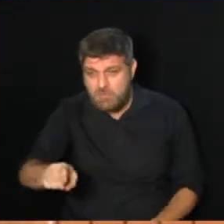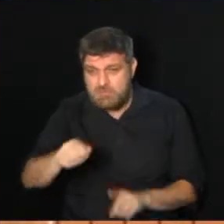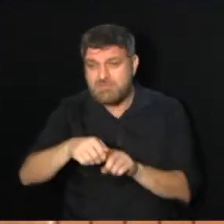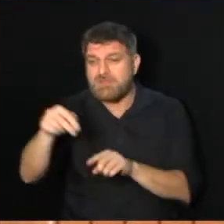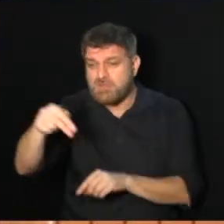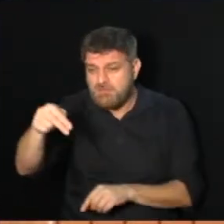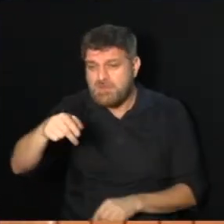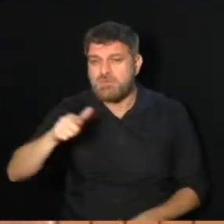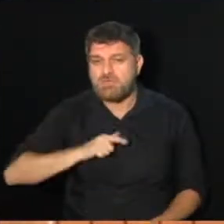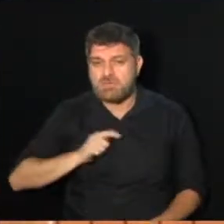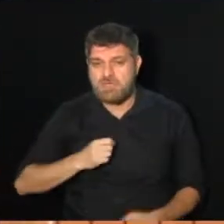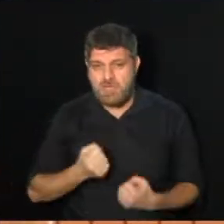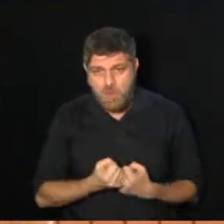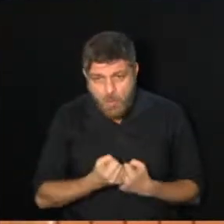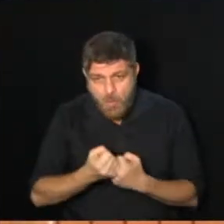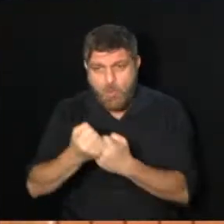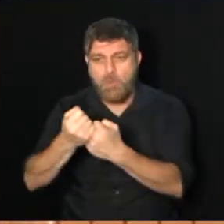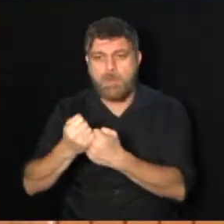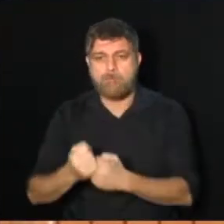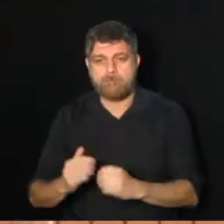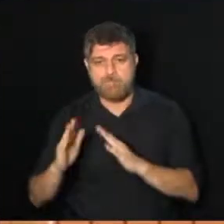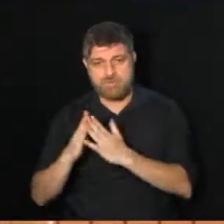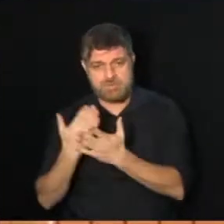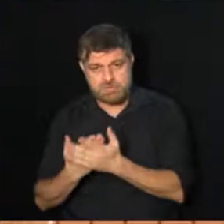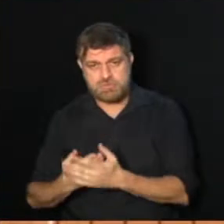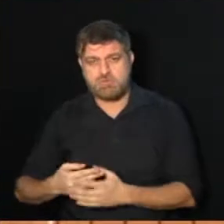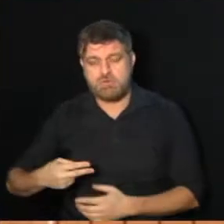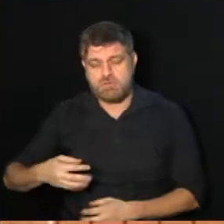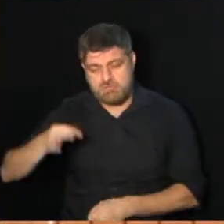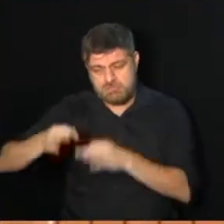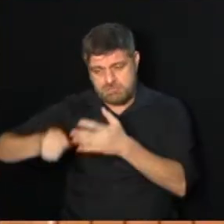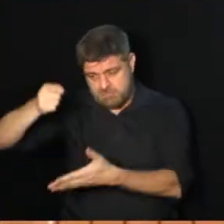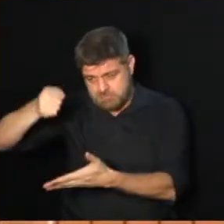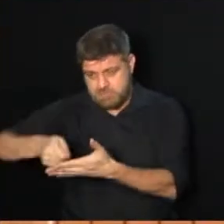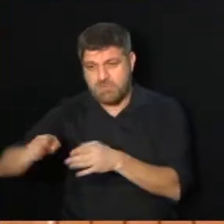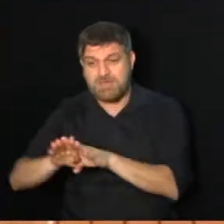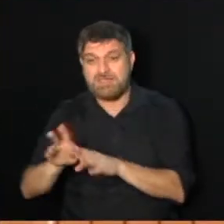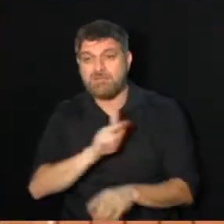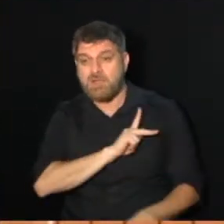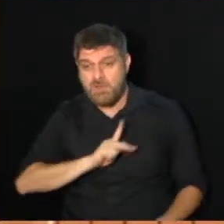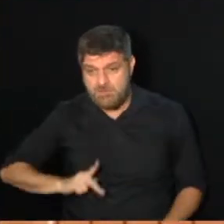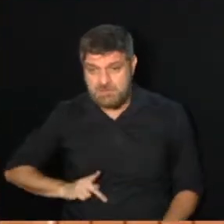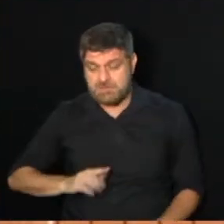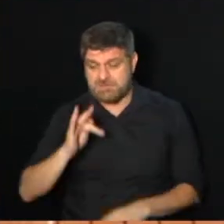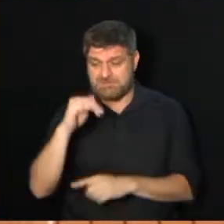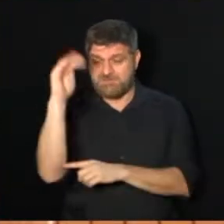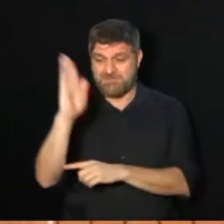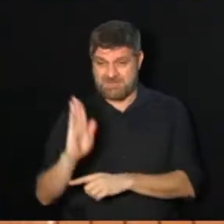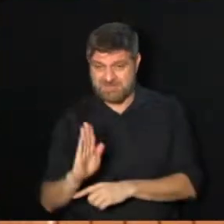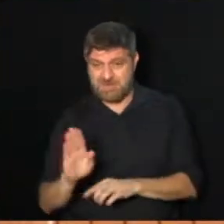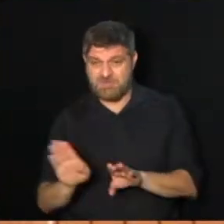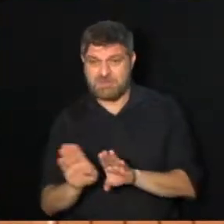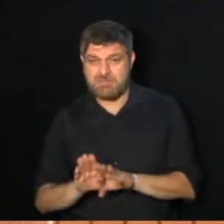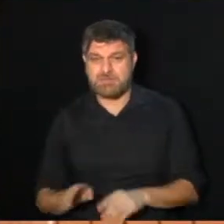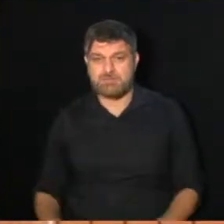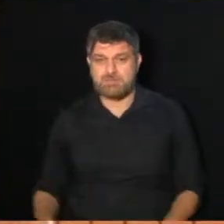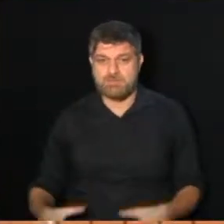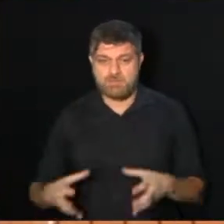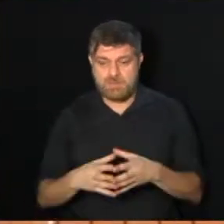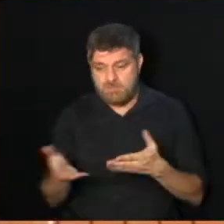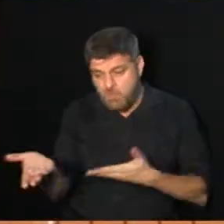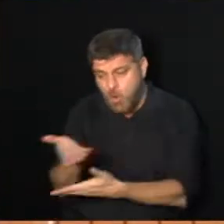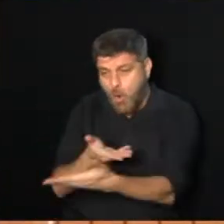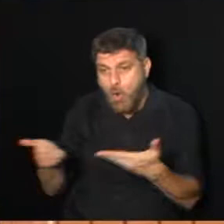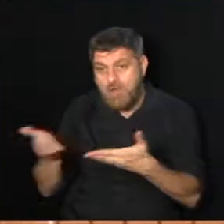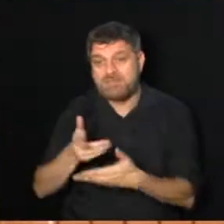Escola de Magistrados, temos o apoio do Tribunal, da Presidência do Tribunal Regional Federal, do Gabinete de Conciliação. Então,